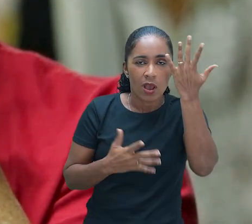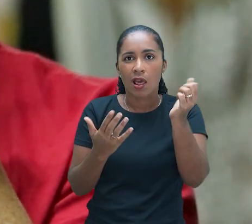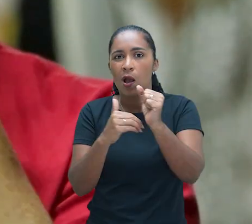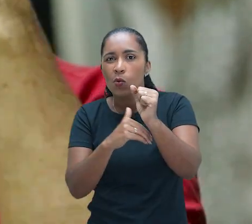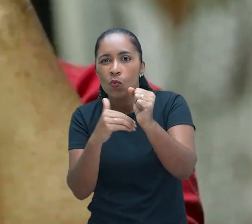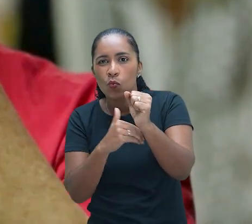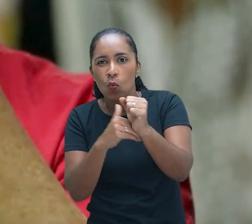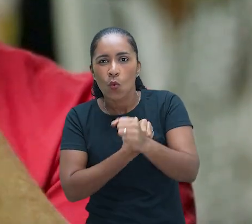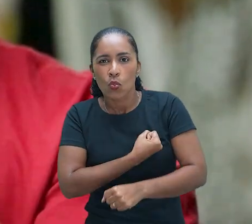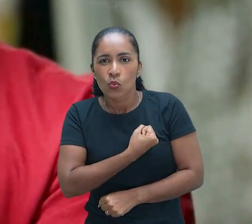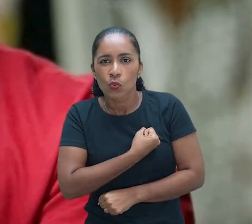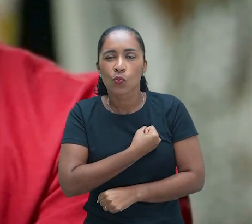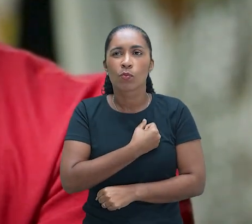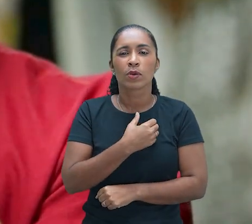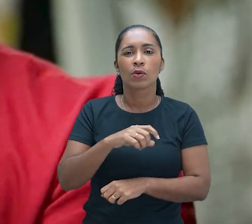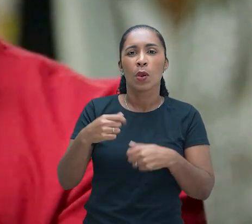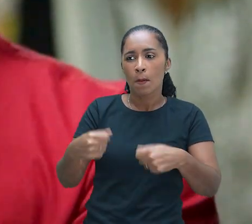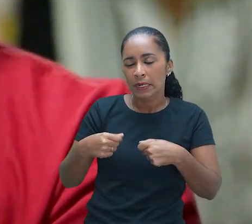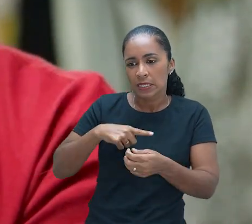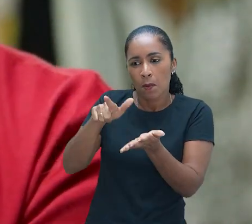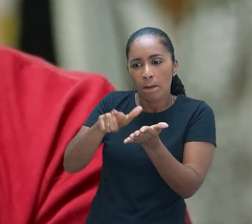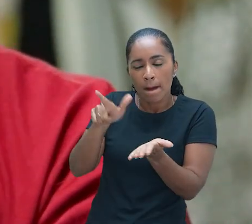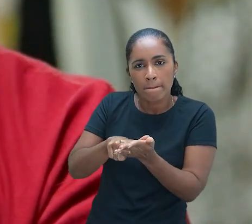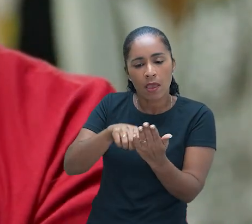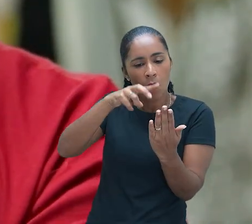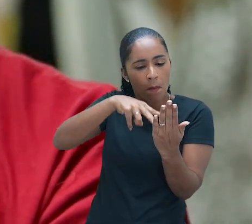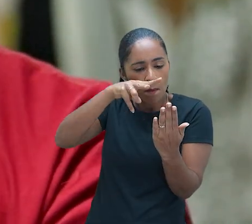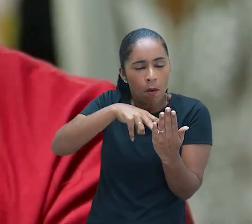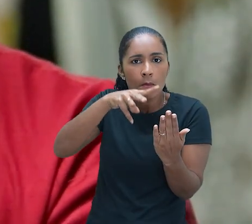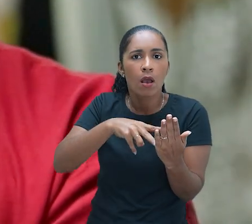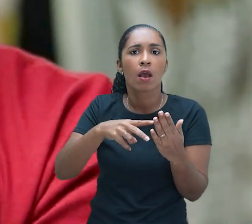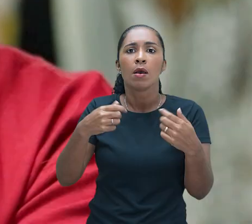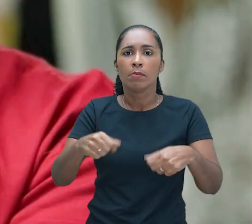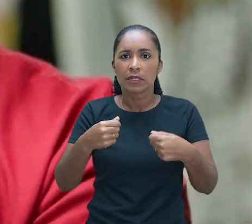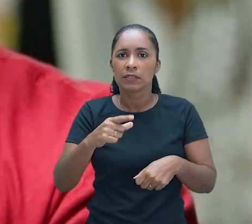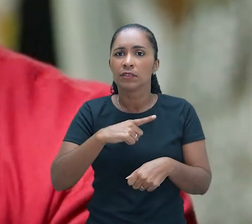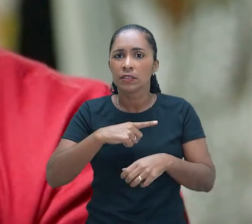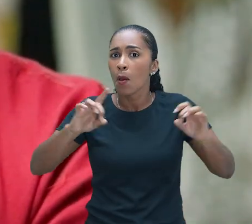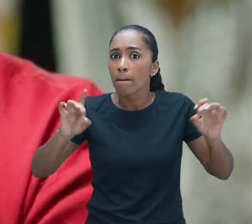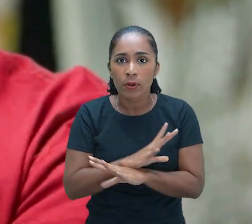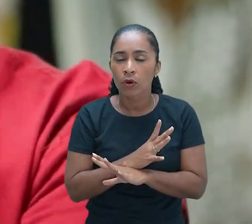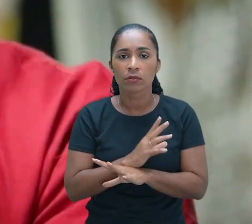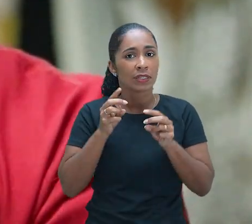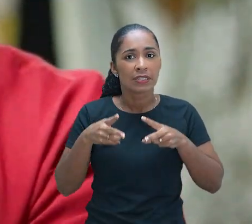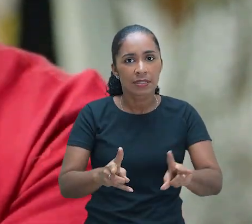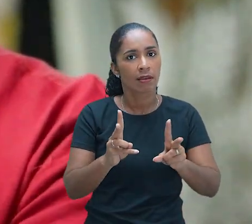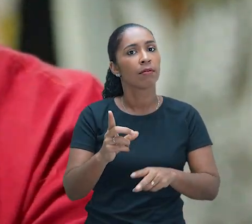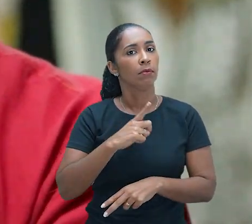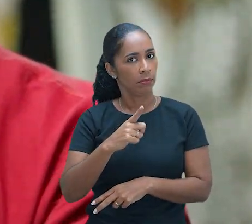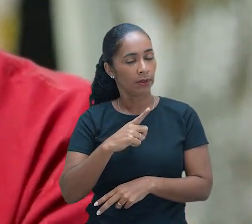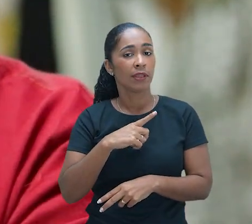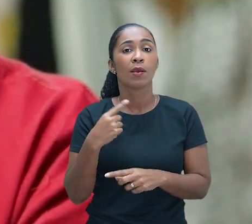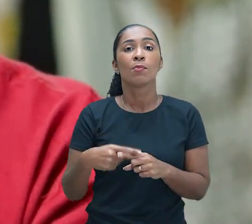um código, uma senha, eu preciso não sei o quê, eu tenho que ter um papel na mão, eu tenho que ter um passaporte pronto, sempre